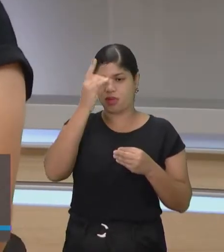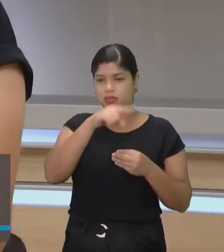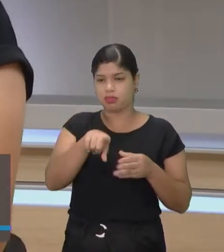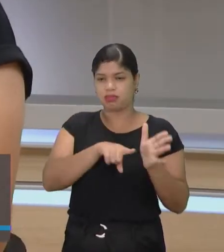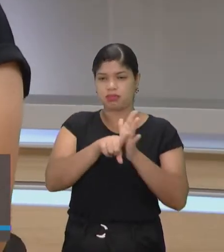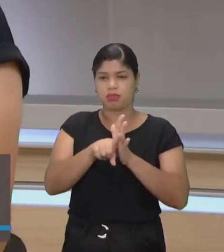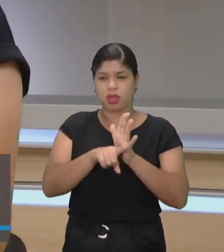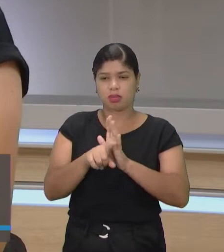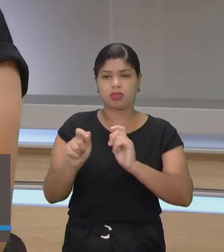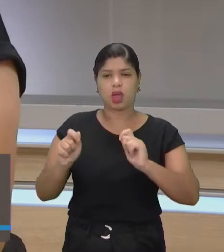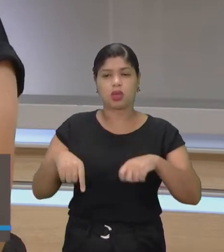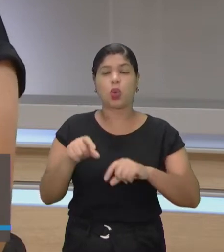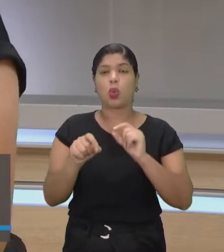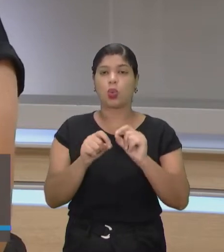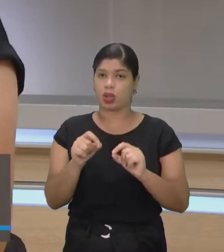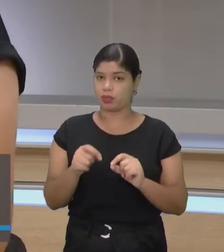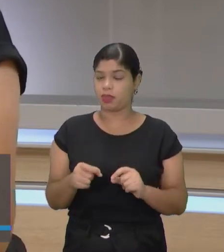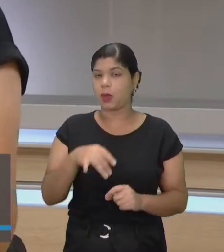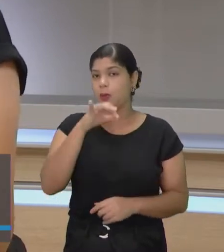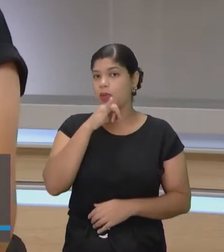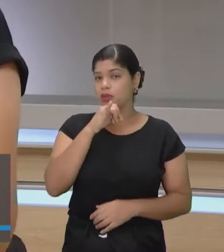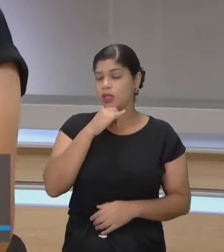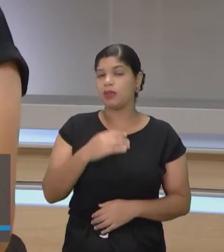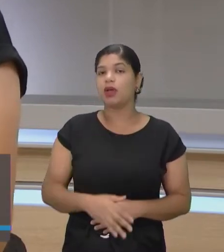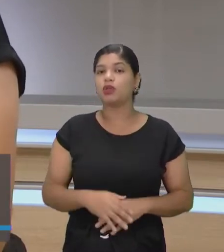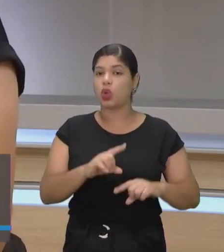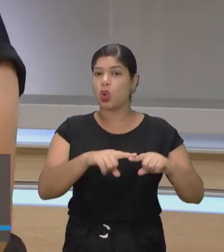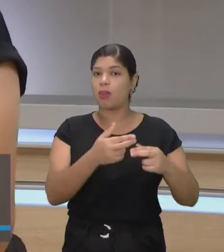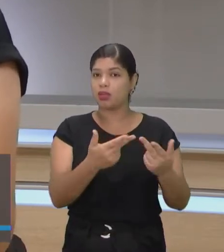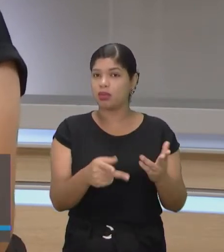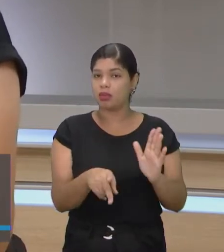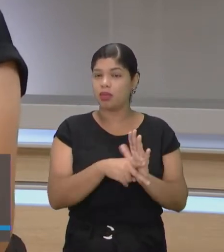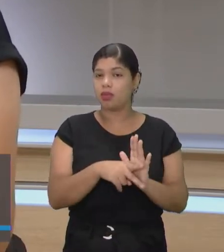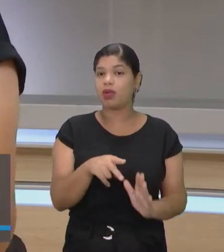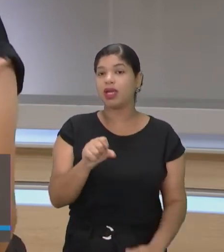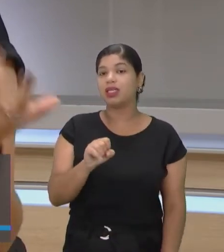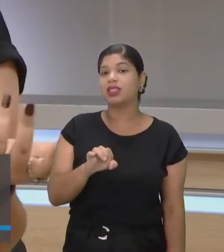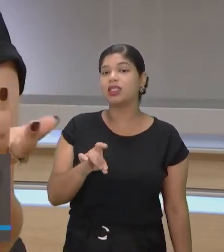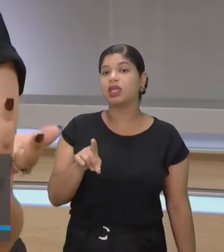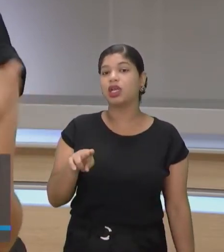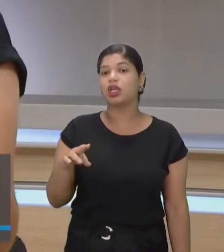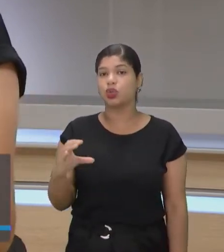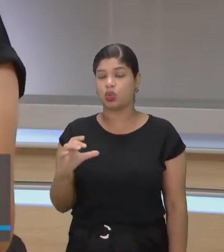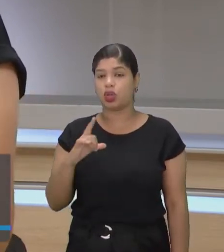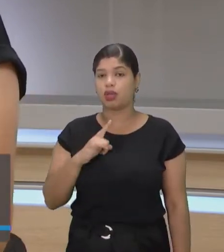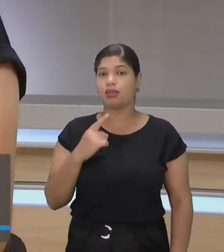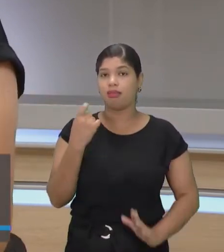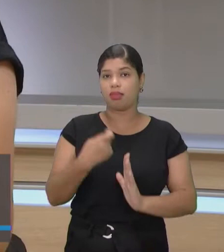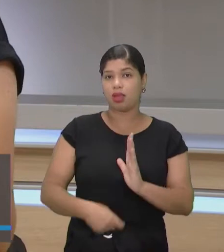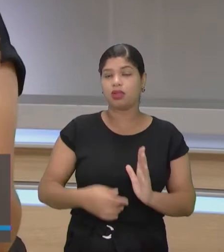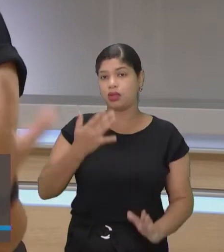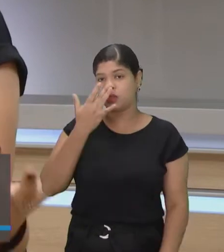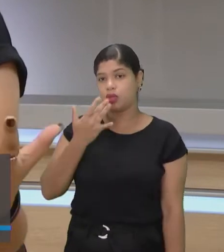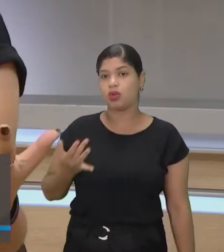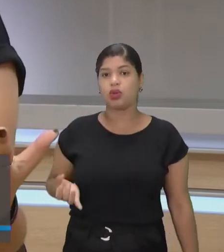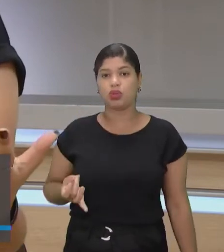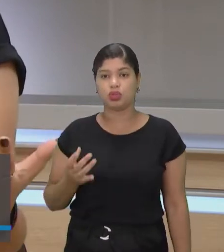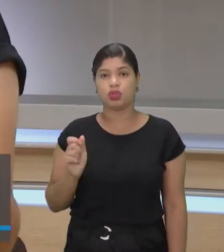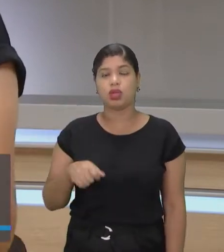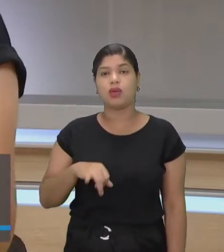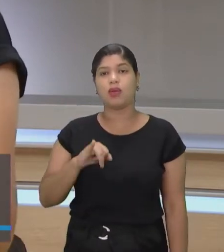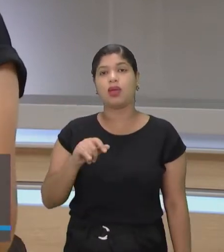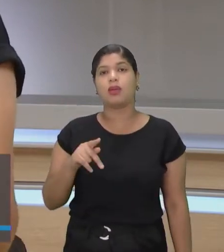de vocês, é que, assim, no próprio material, né, da SEDUC, aparece lá que essa taxa do lixo ela pode vir no